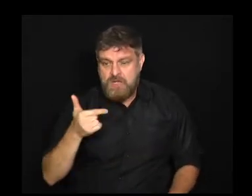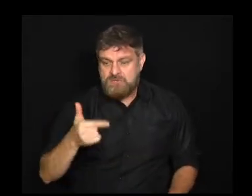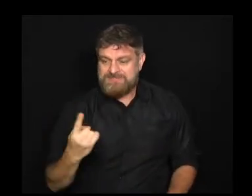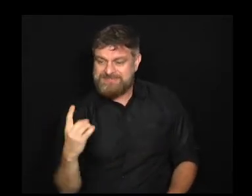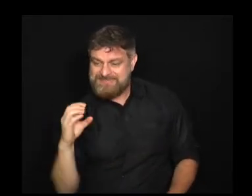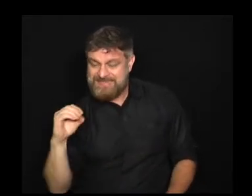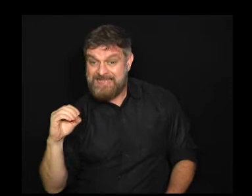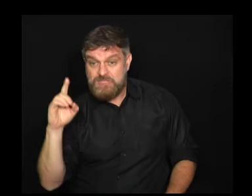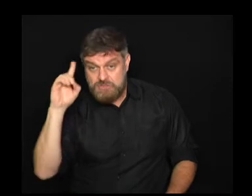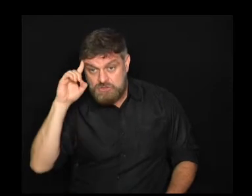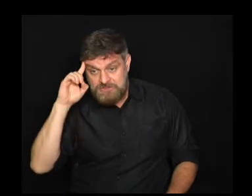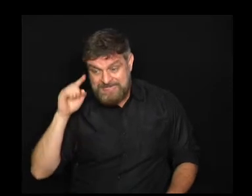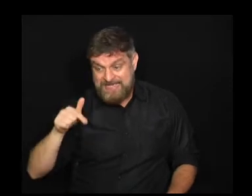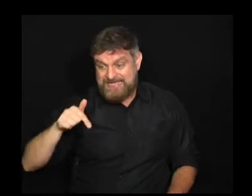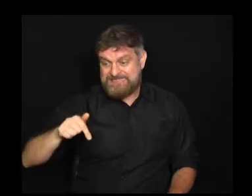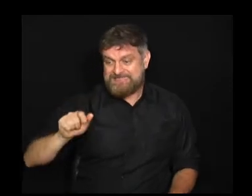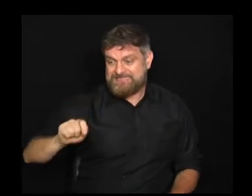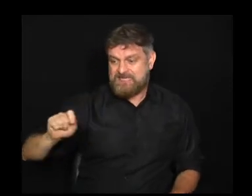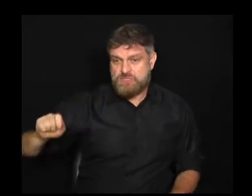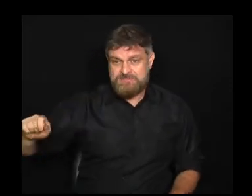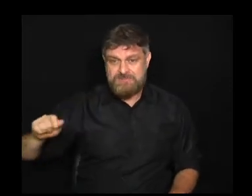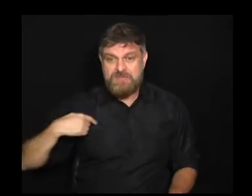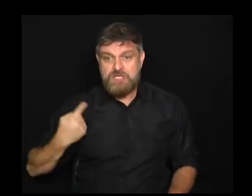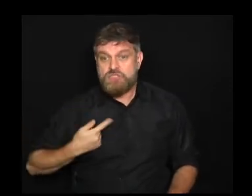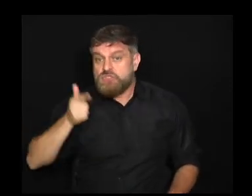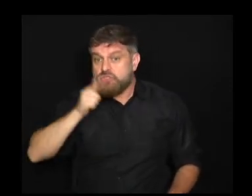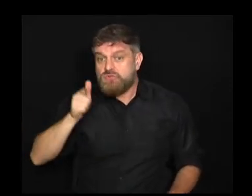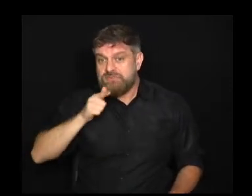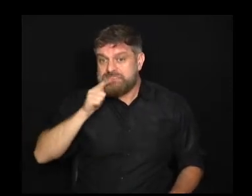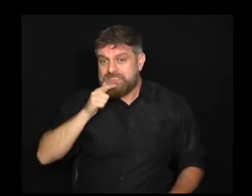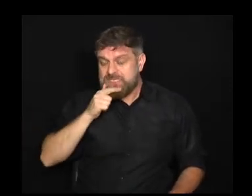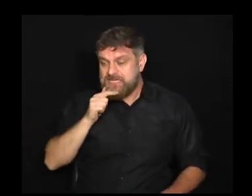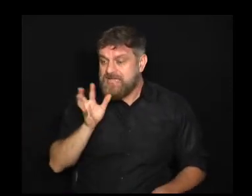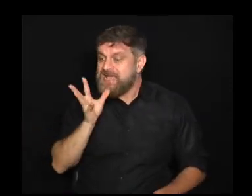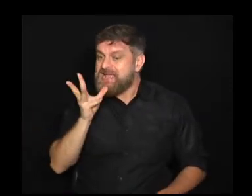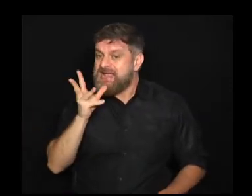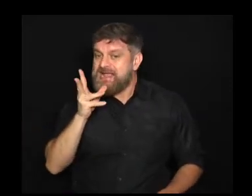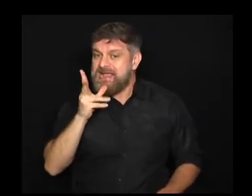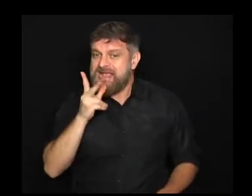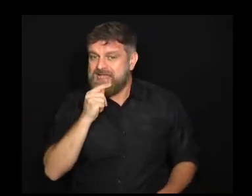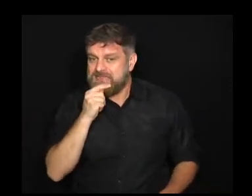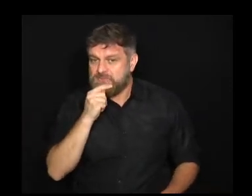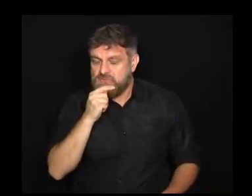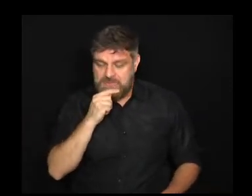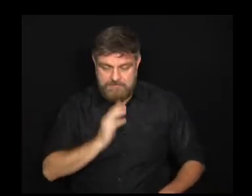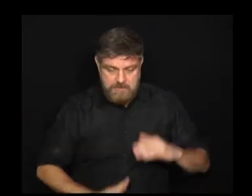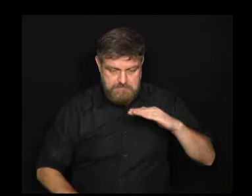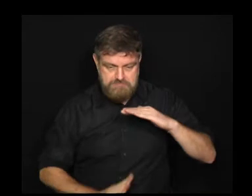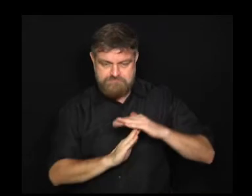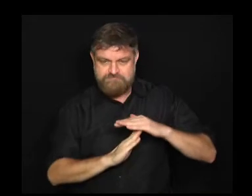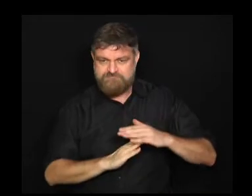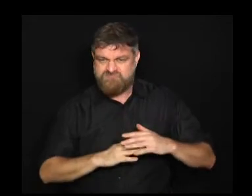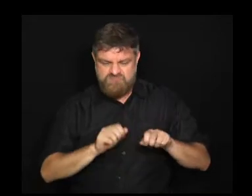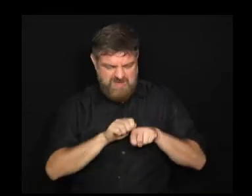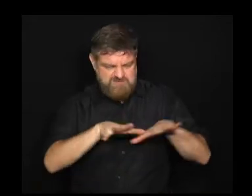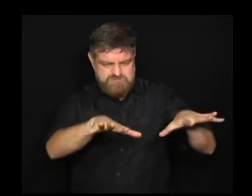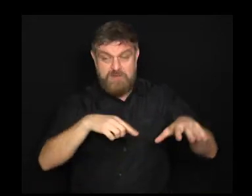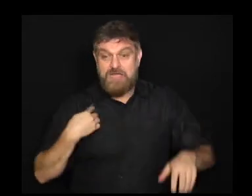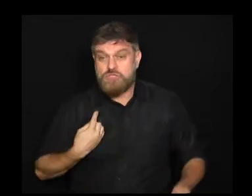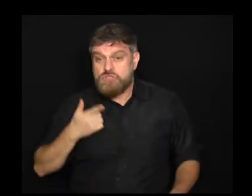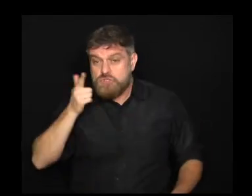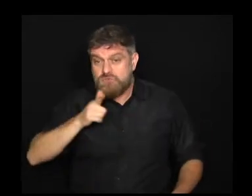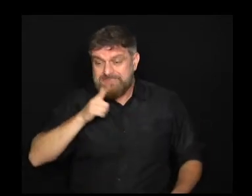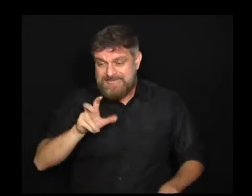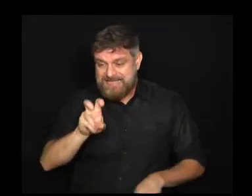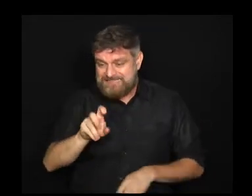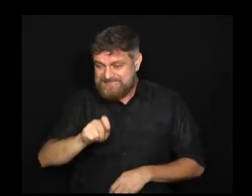meses, 5 meses, 4 meses depois, né? De 2 meses para 7, dá 5 meses depois, né? A gente ganharia 5